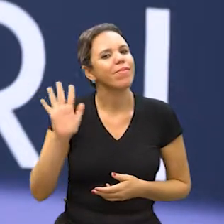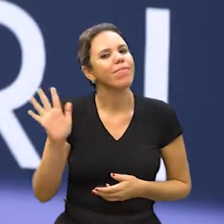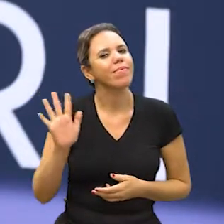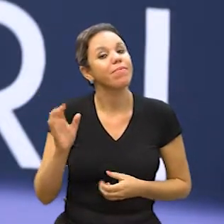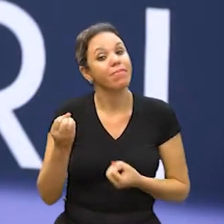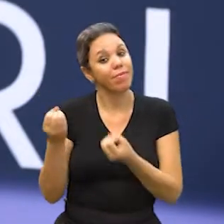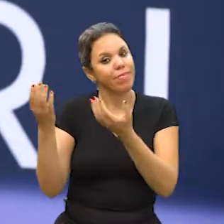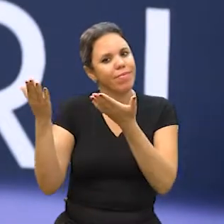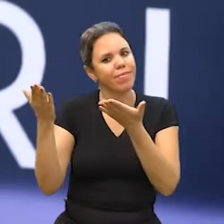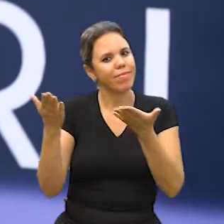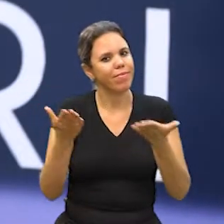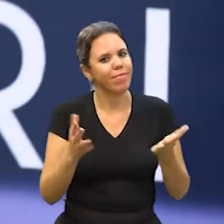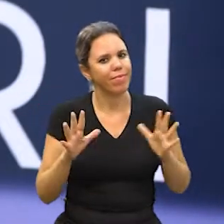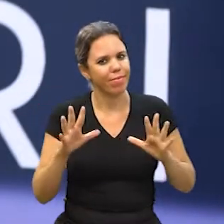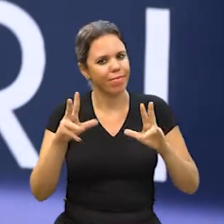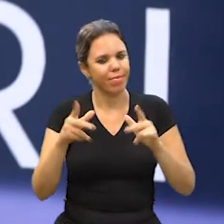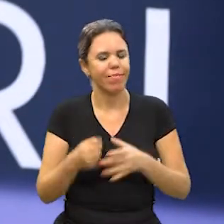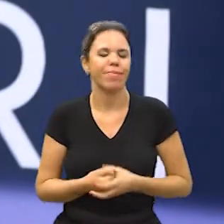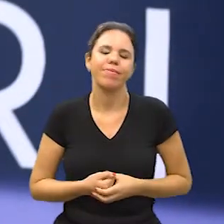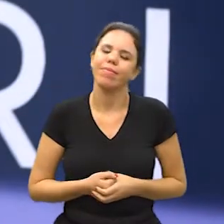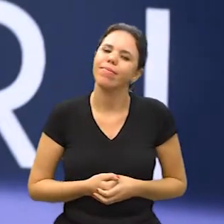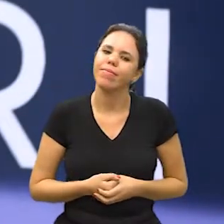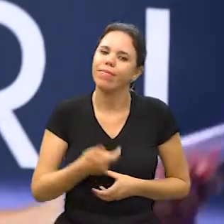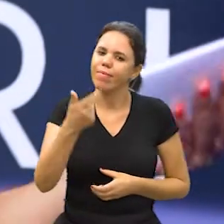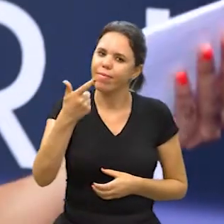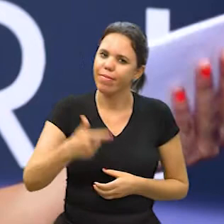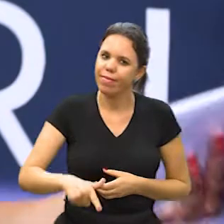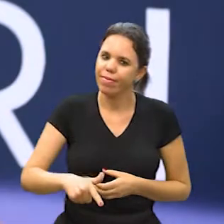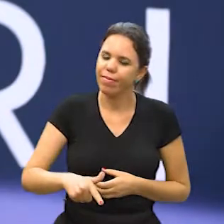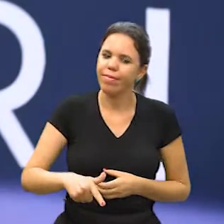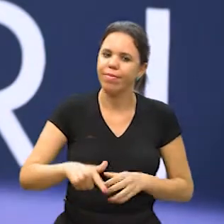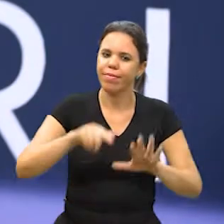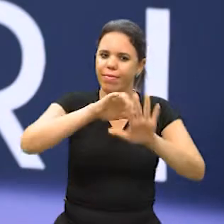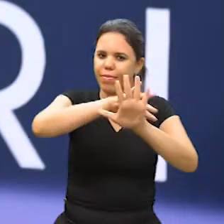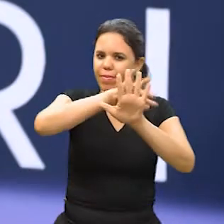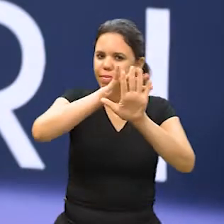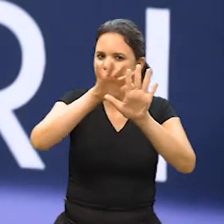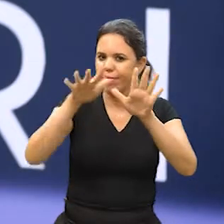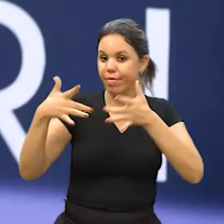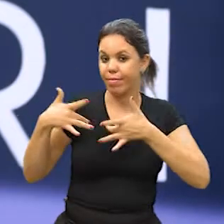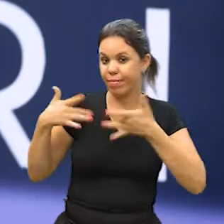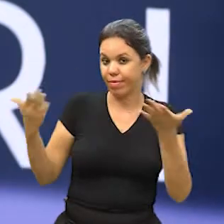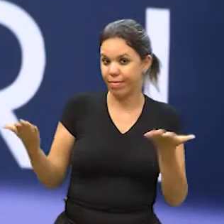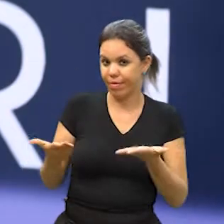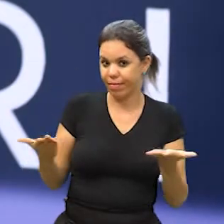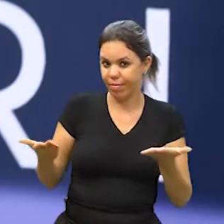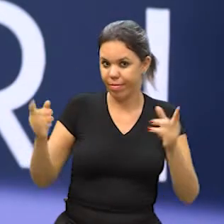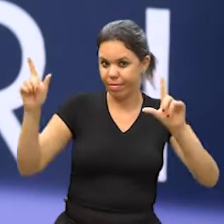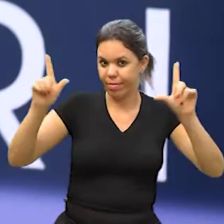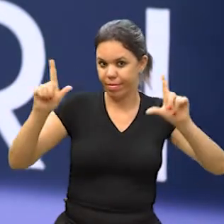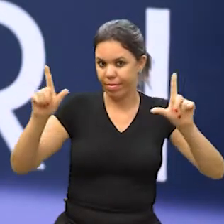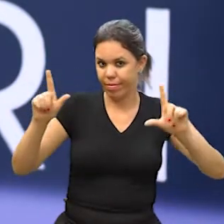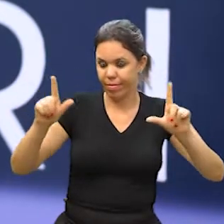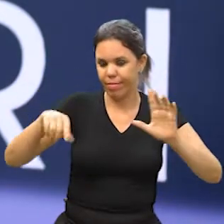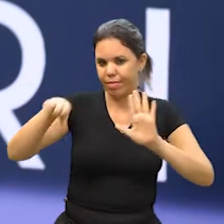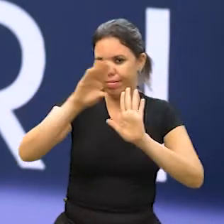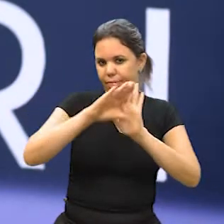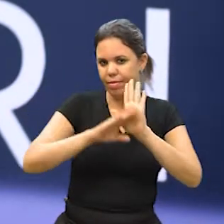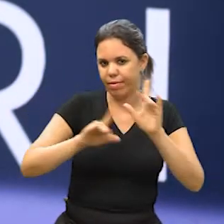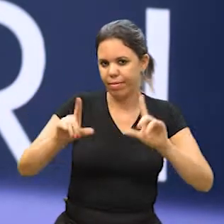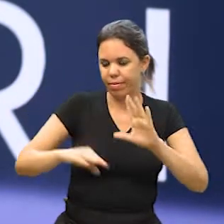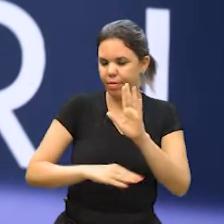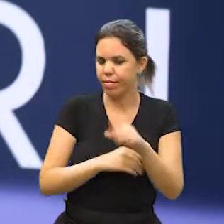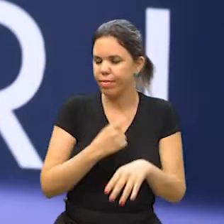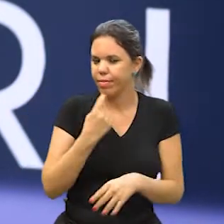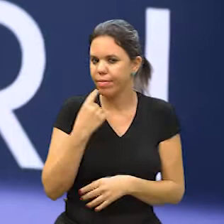Olá, seja bem-vindo, seja bem-vinda. Mais uma edição do Mãos Solidárias começando na tela, na sua programação da TV